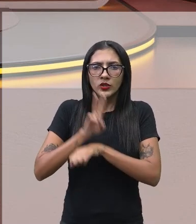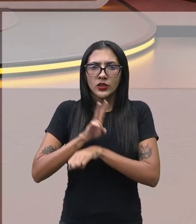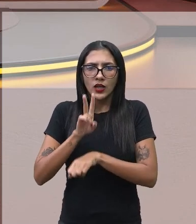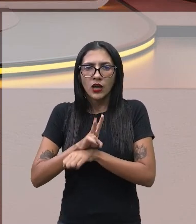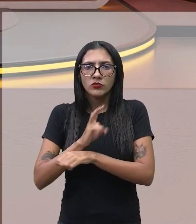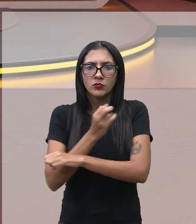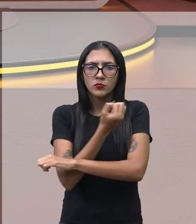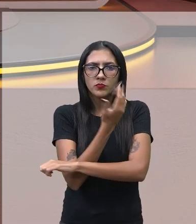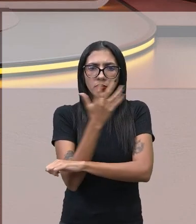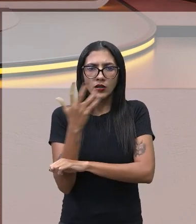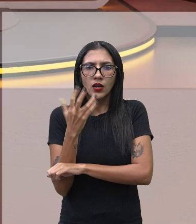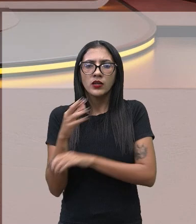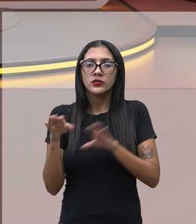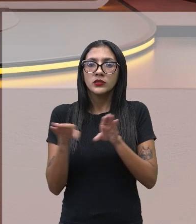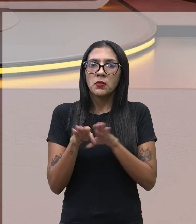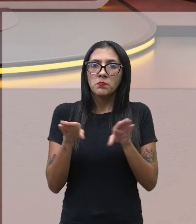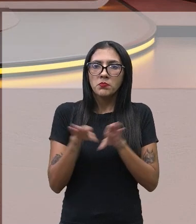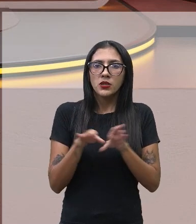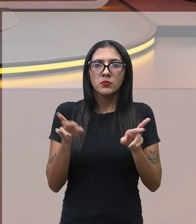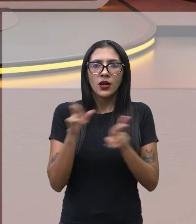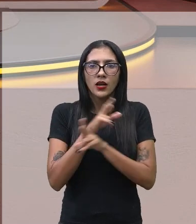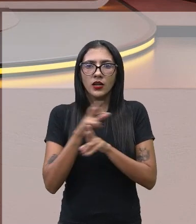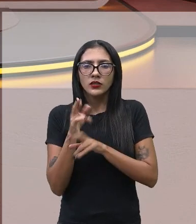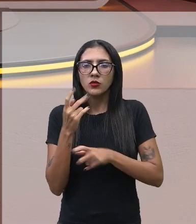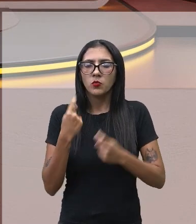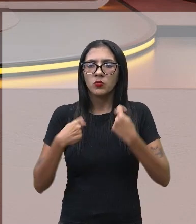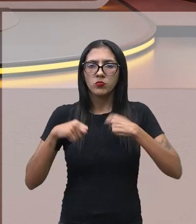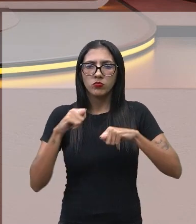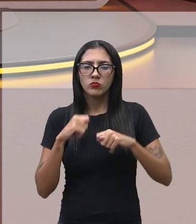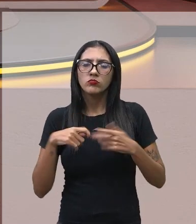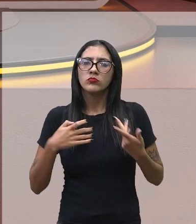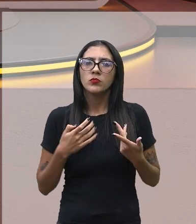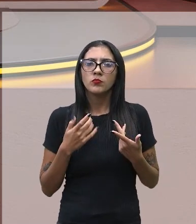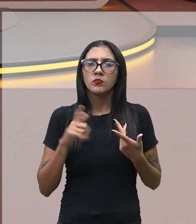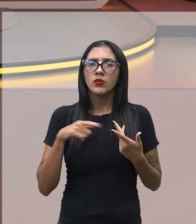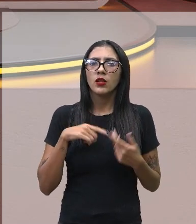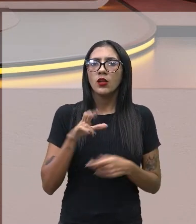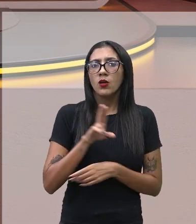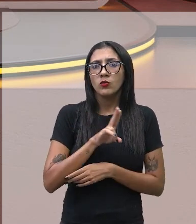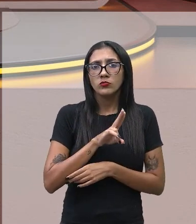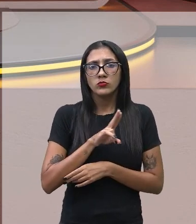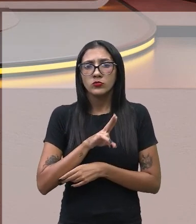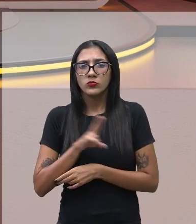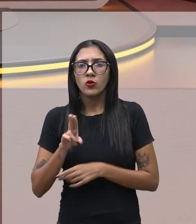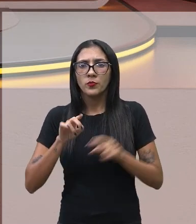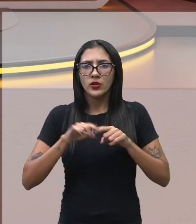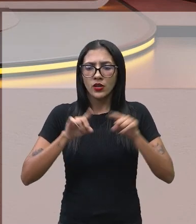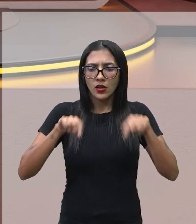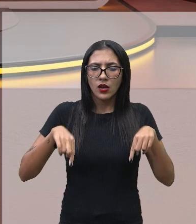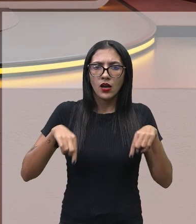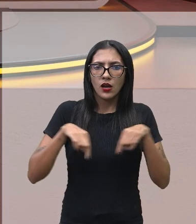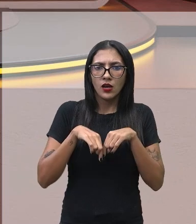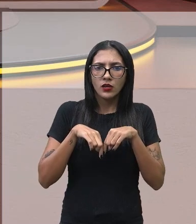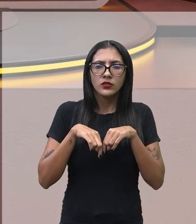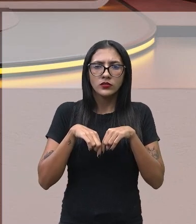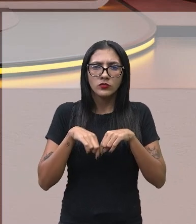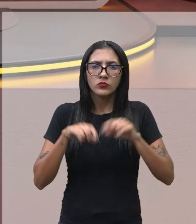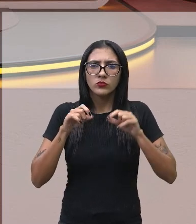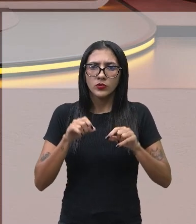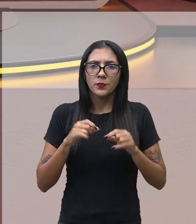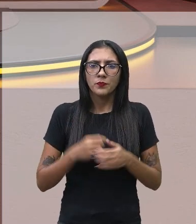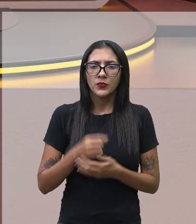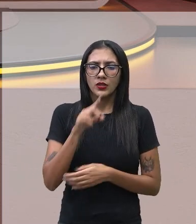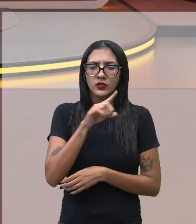a questão econômica envolvendo a região, provavelmente seja então ou faça parte de um